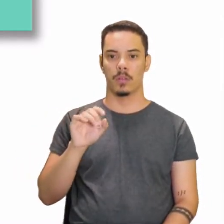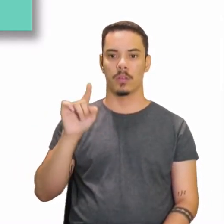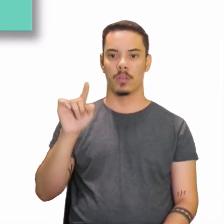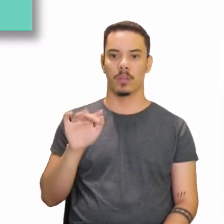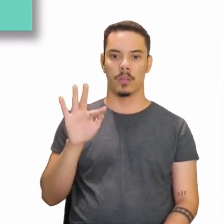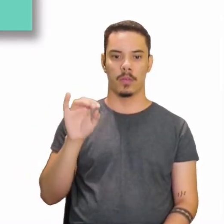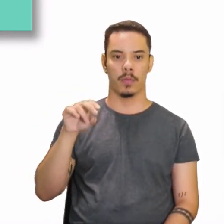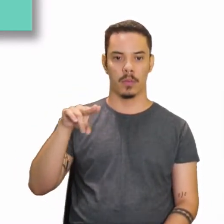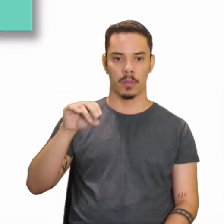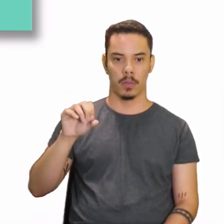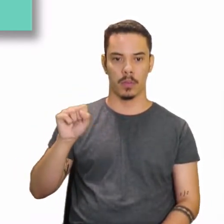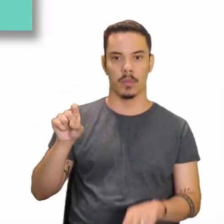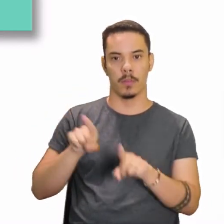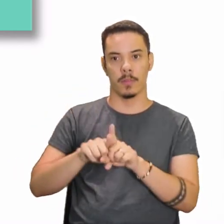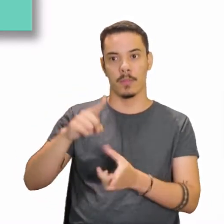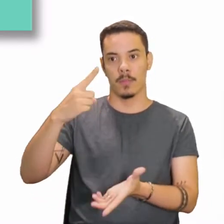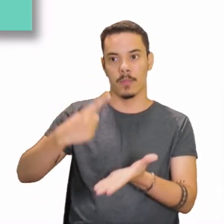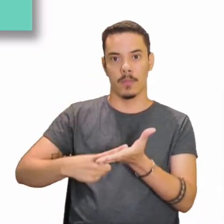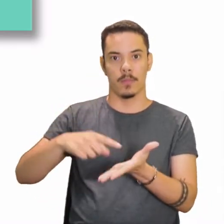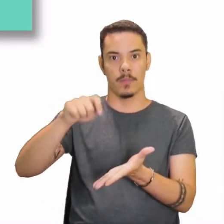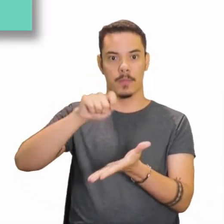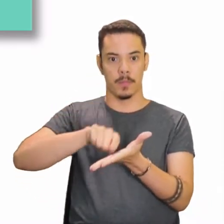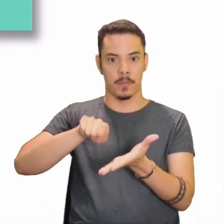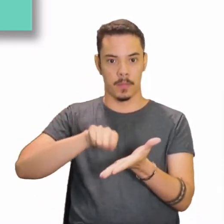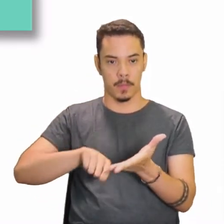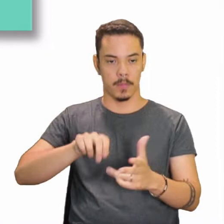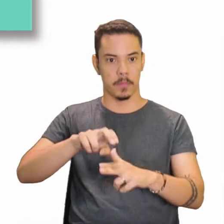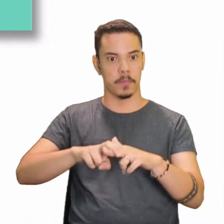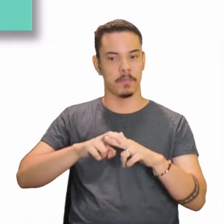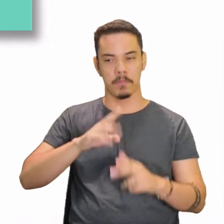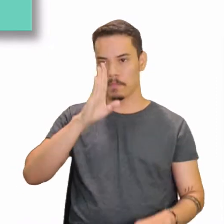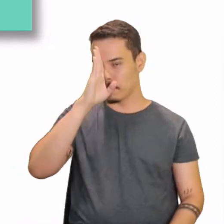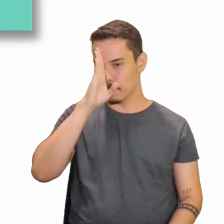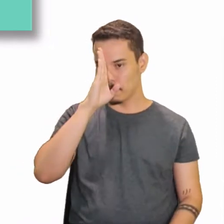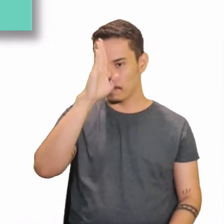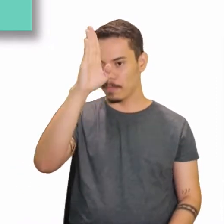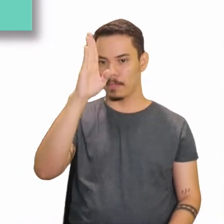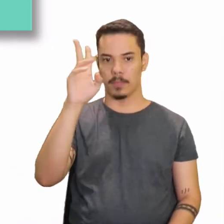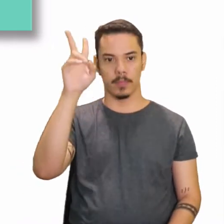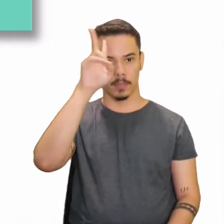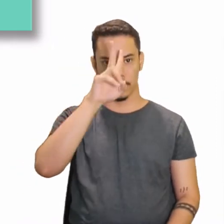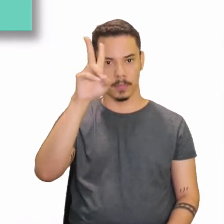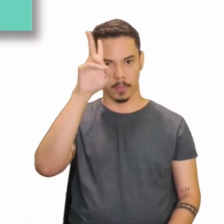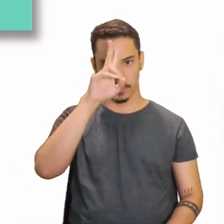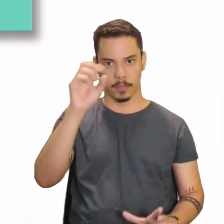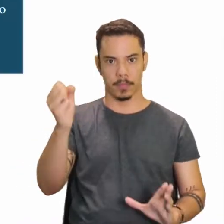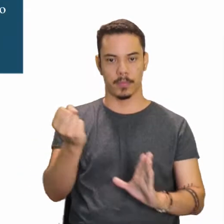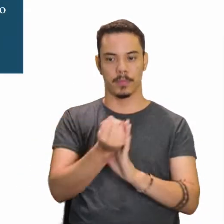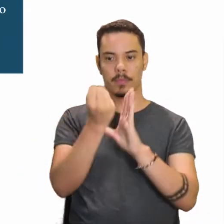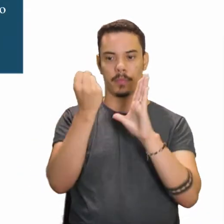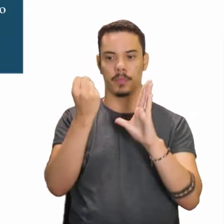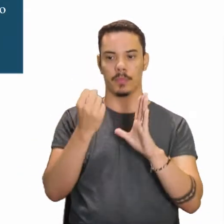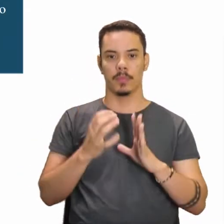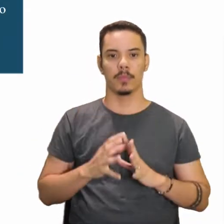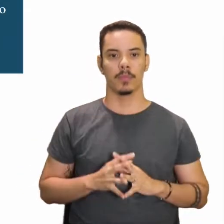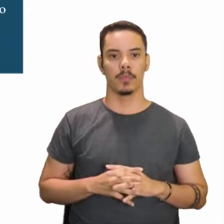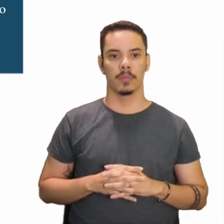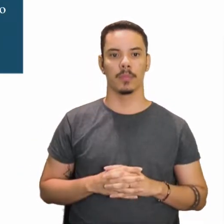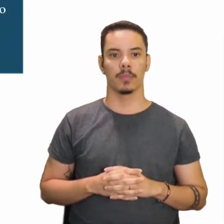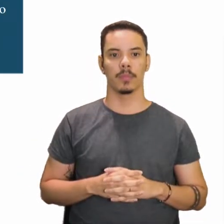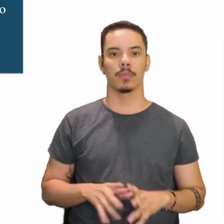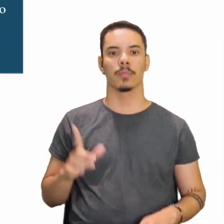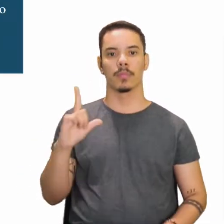acordo ortográfico, tá certo? Então, pontos-chave sobre a história da língua portuguesa. E é